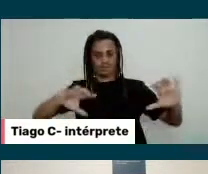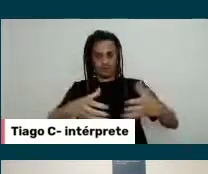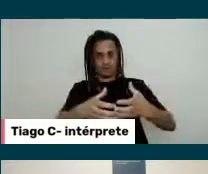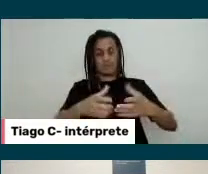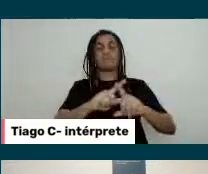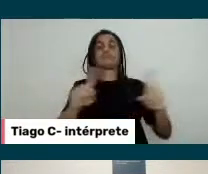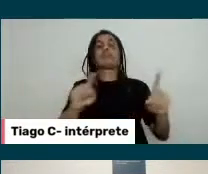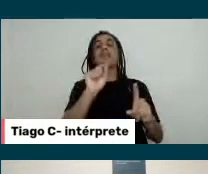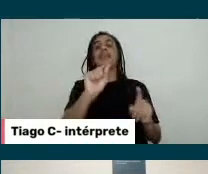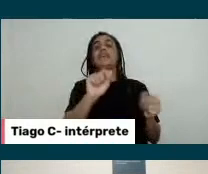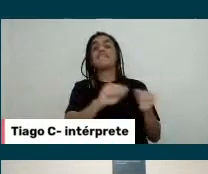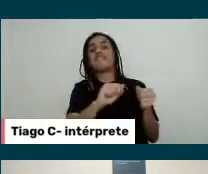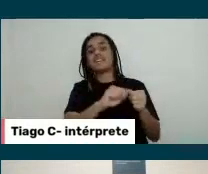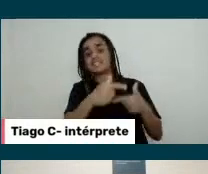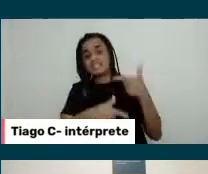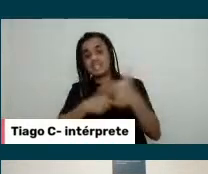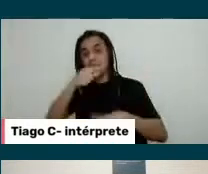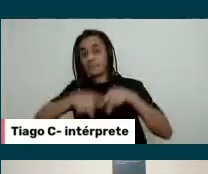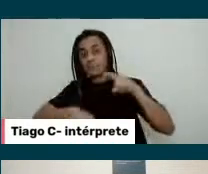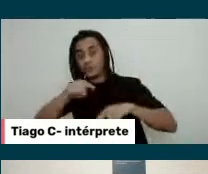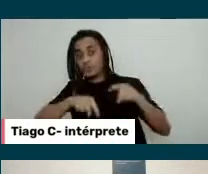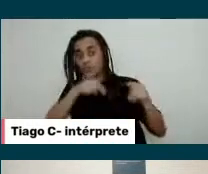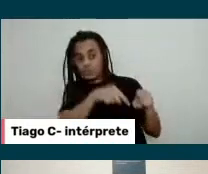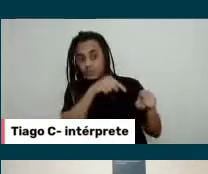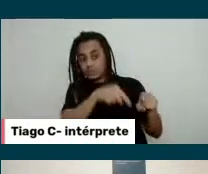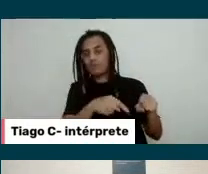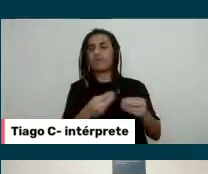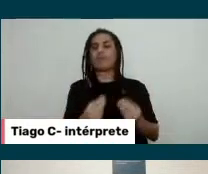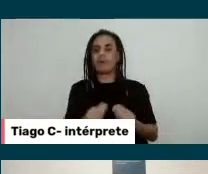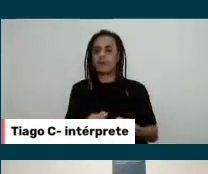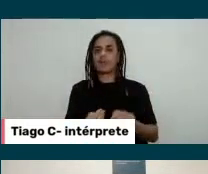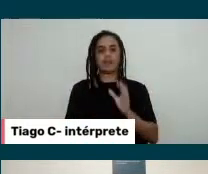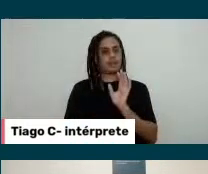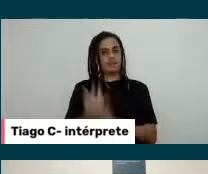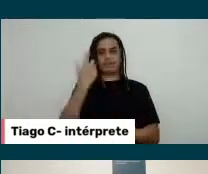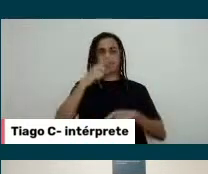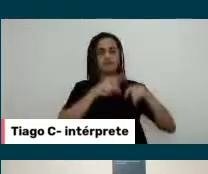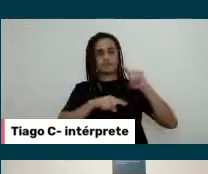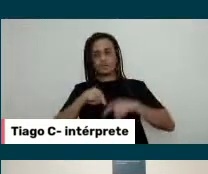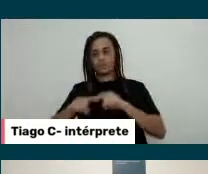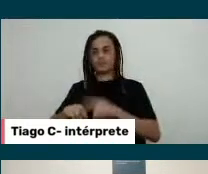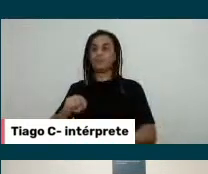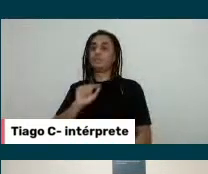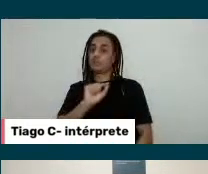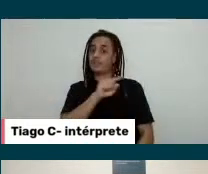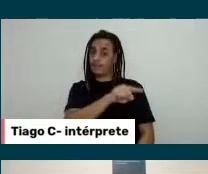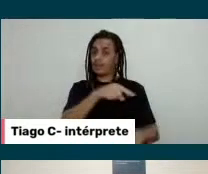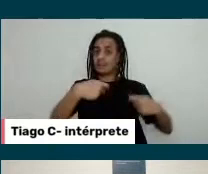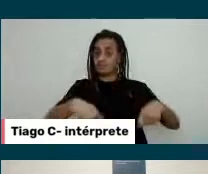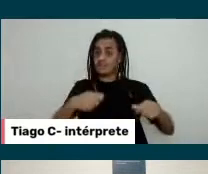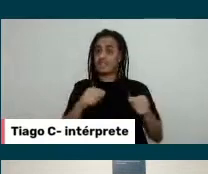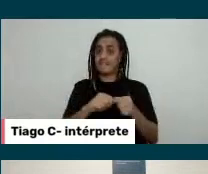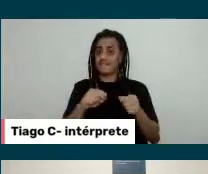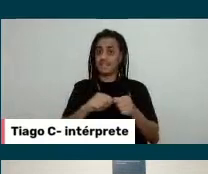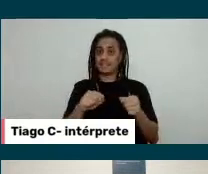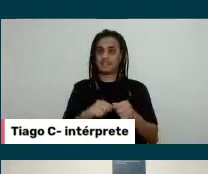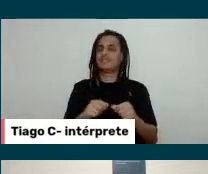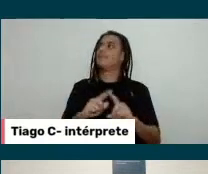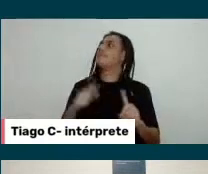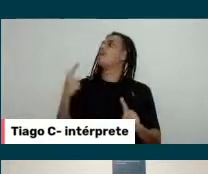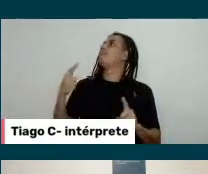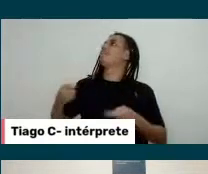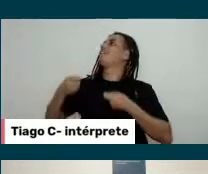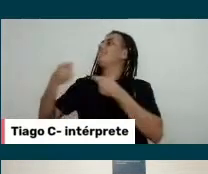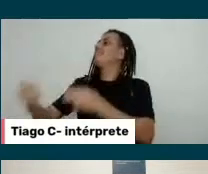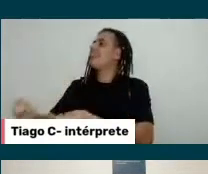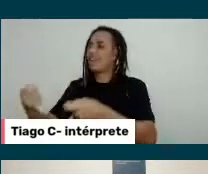capazes que estão executando os produtos, elas estão, veja só, fazendo o produto, que é o que elas de fato deveriam fazer. E não existe entrega de time de